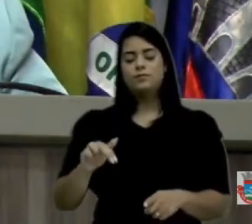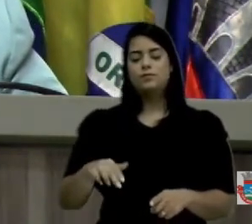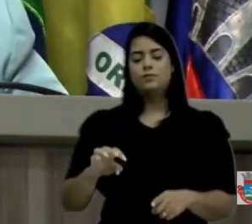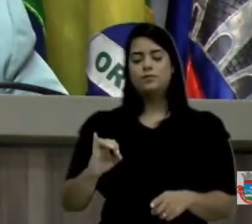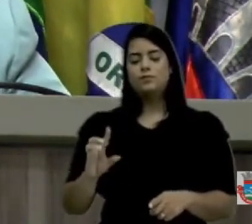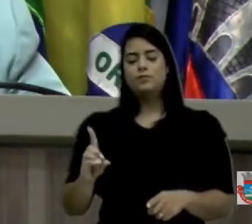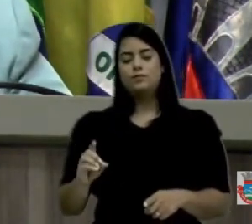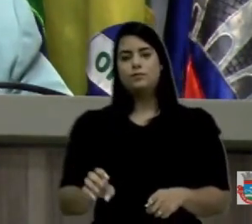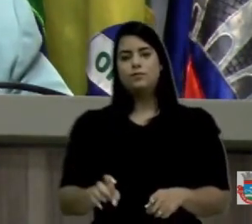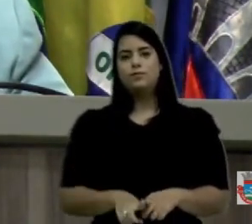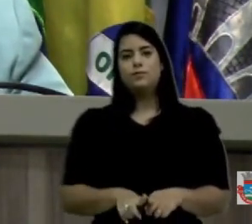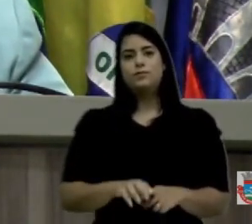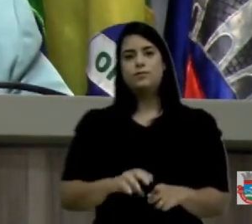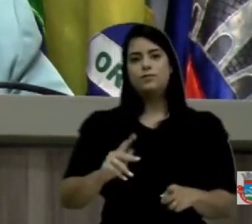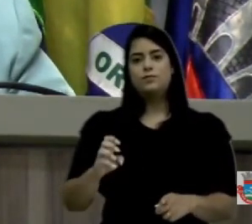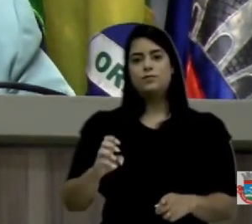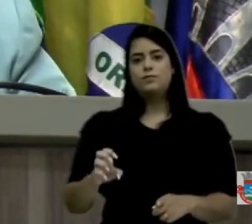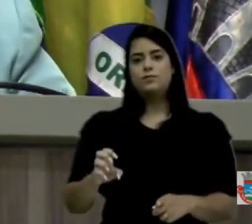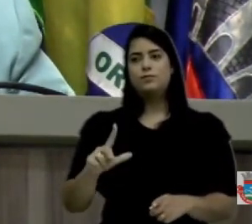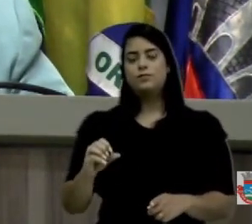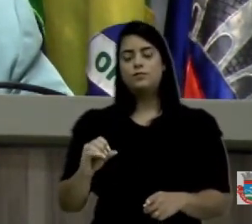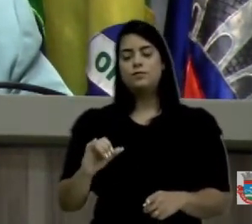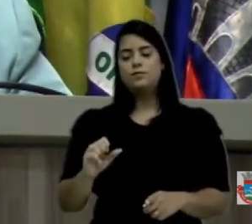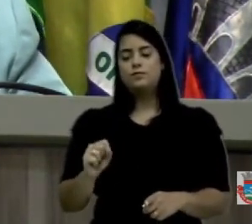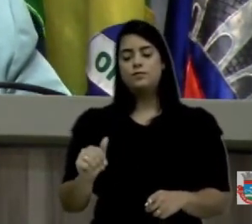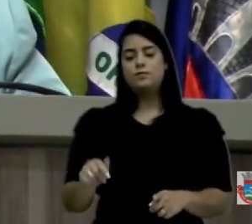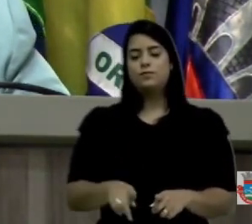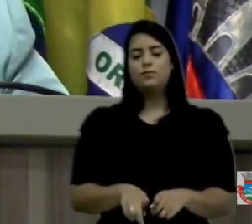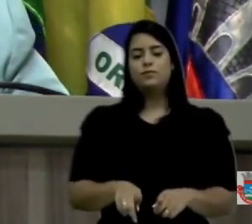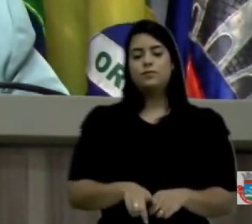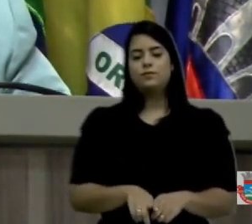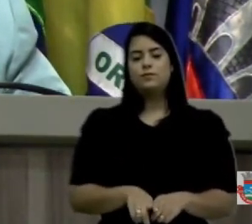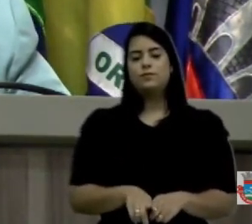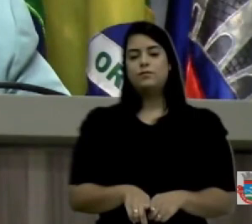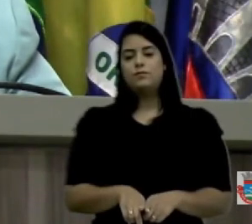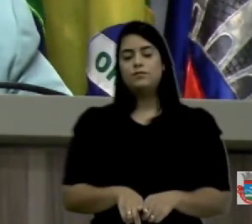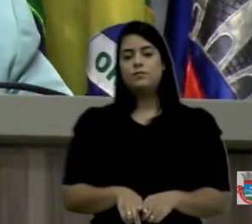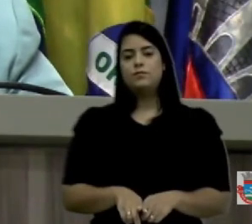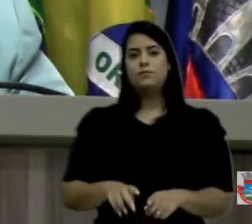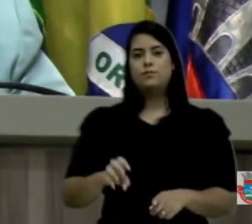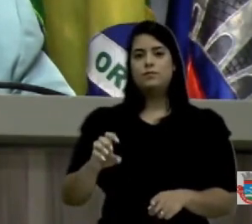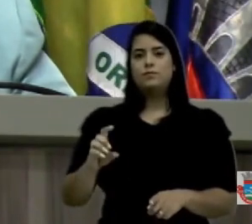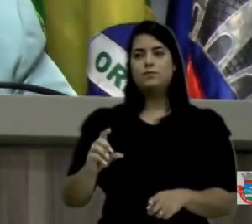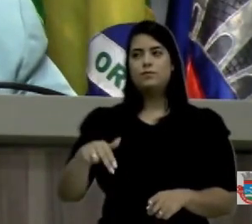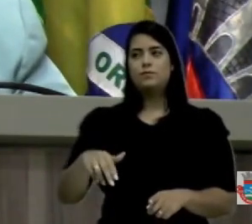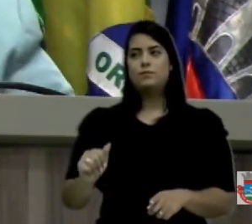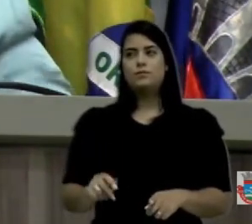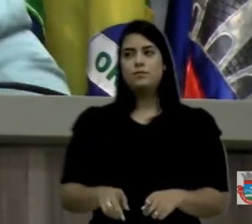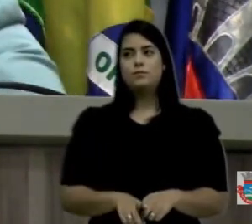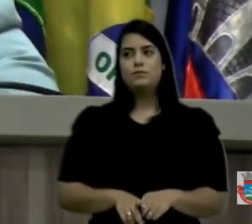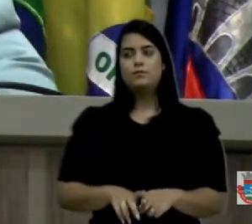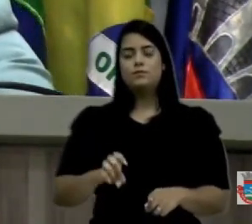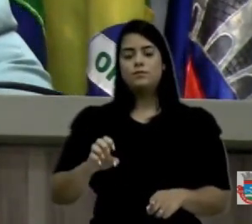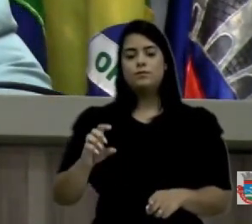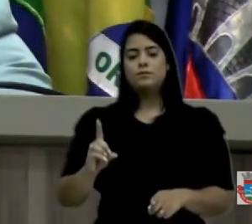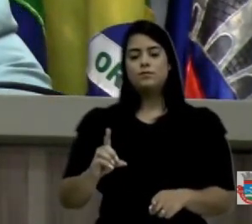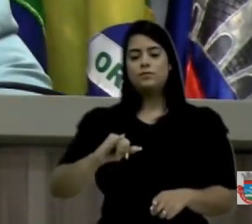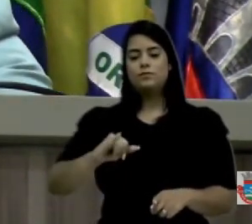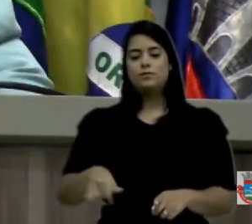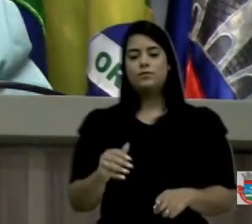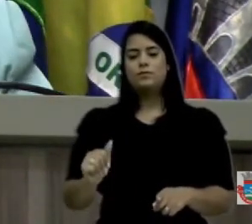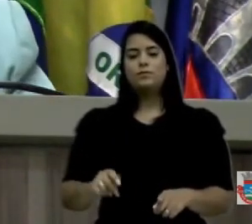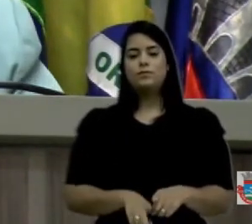Evinha Eloí Cadete ironei de Araújo edn estrelinha Edja Xavier